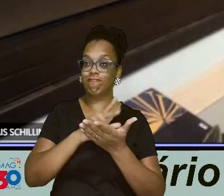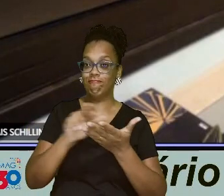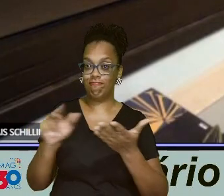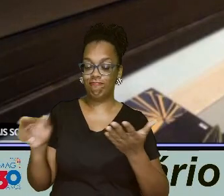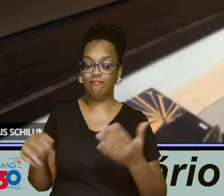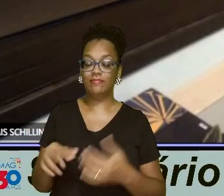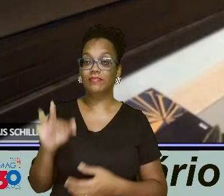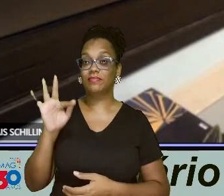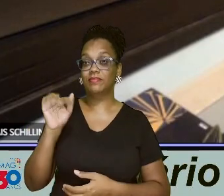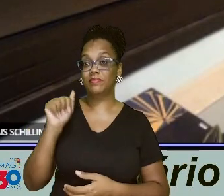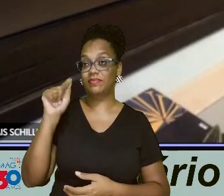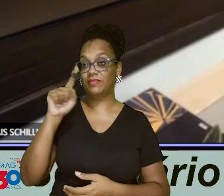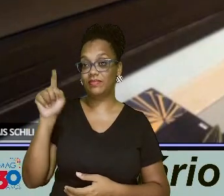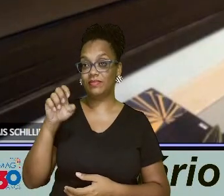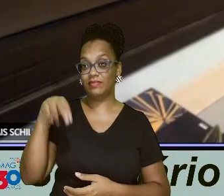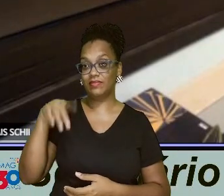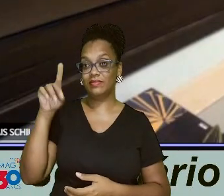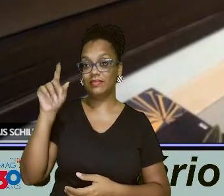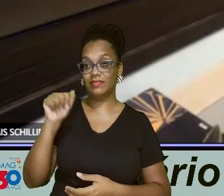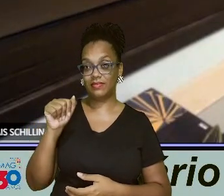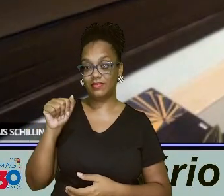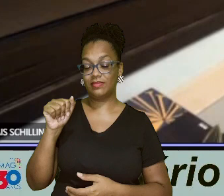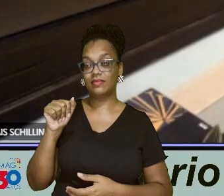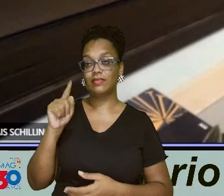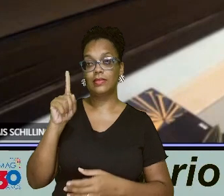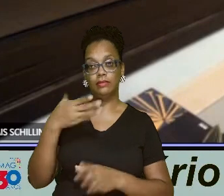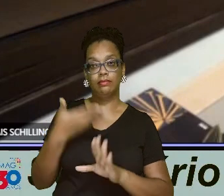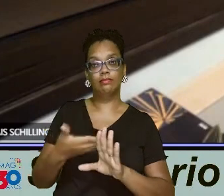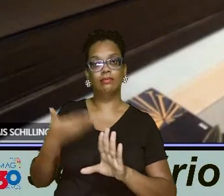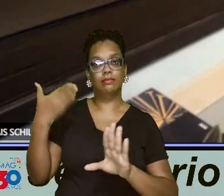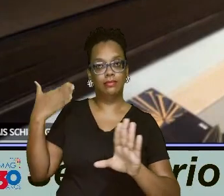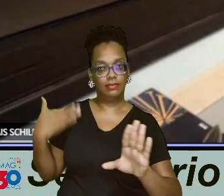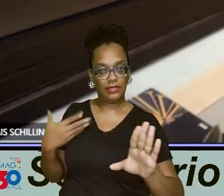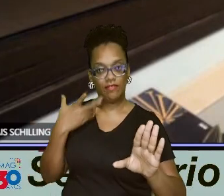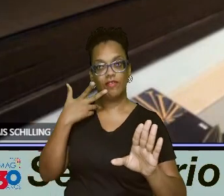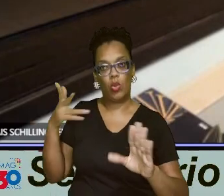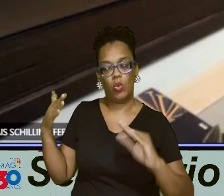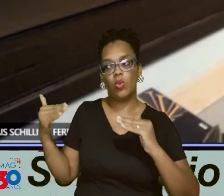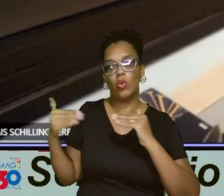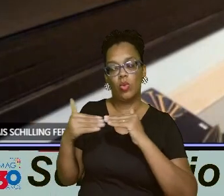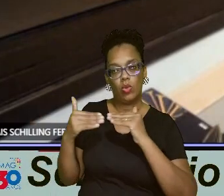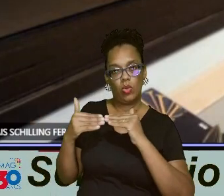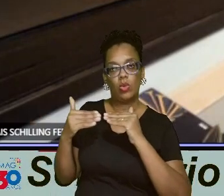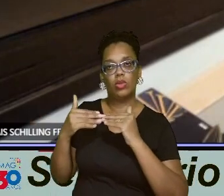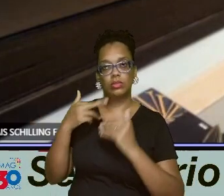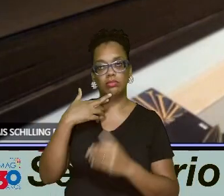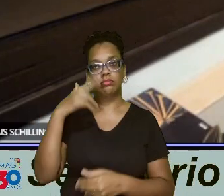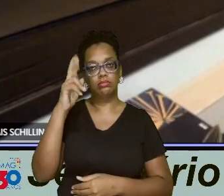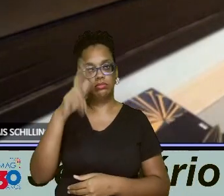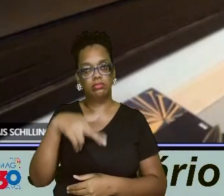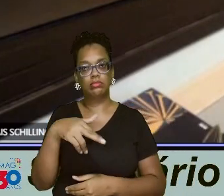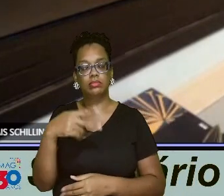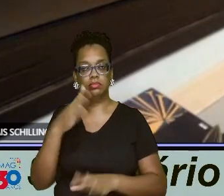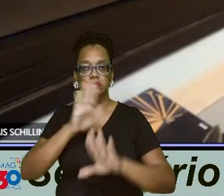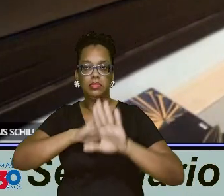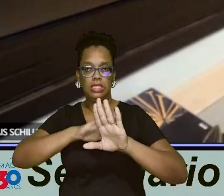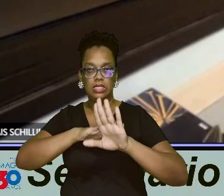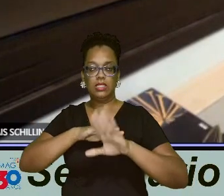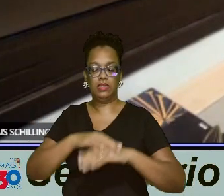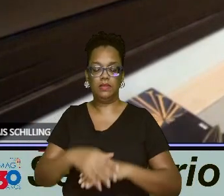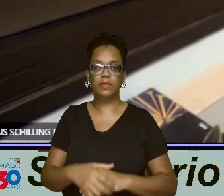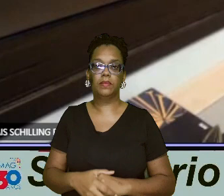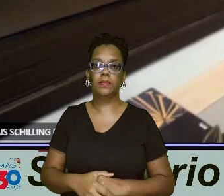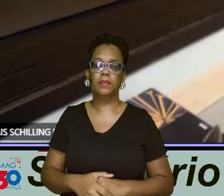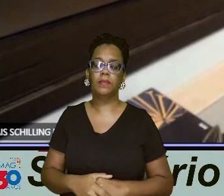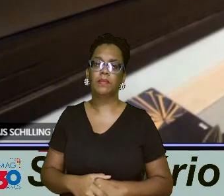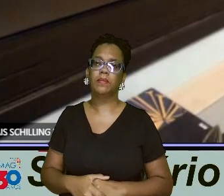A Fazenda Pública, inclusive, se antecipando e dizendo que concordava com o reconhecimento da prescrição. Isso,